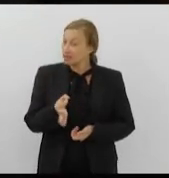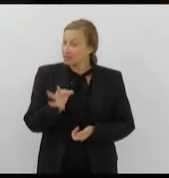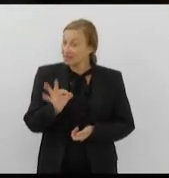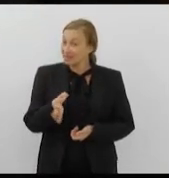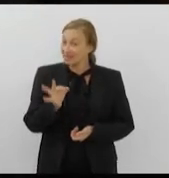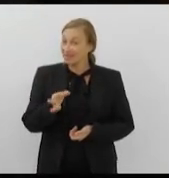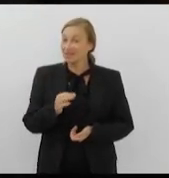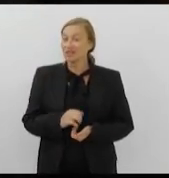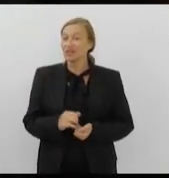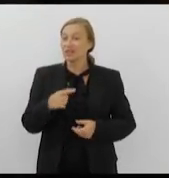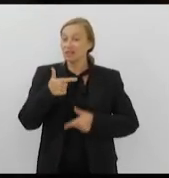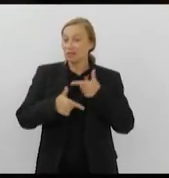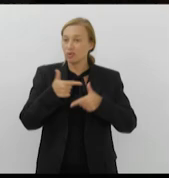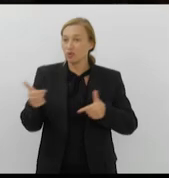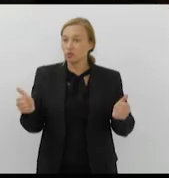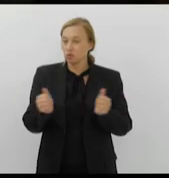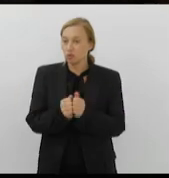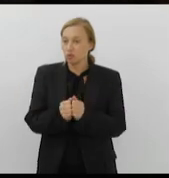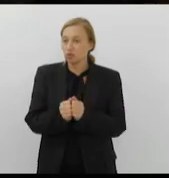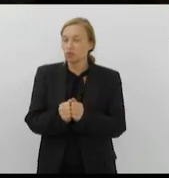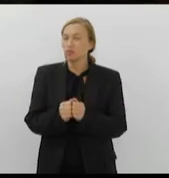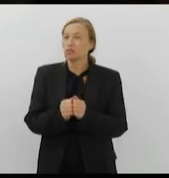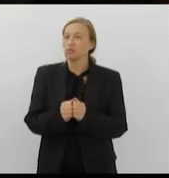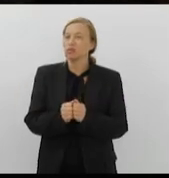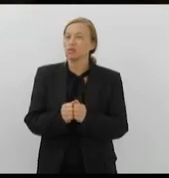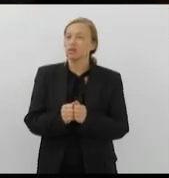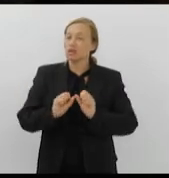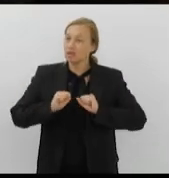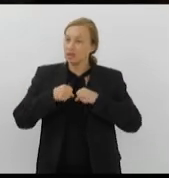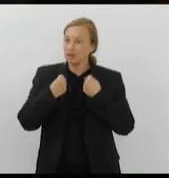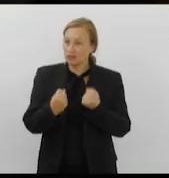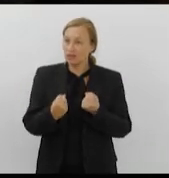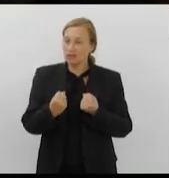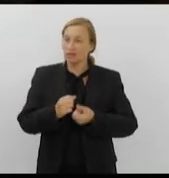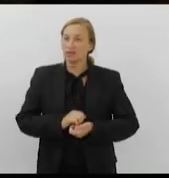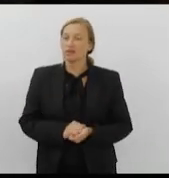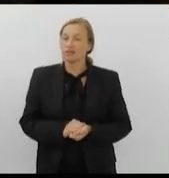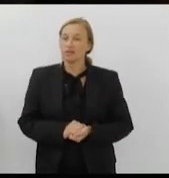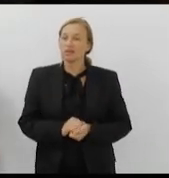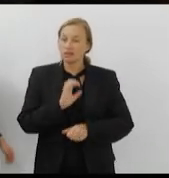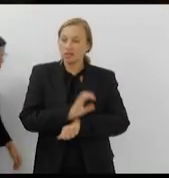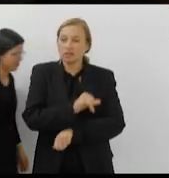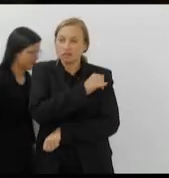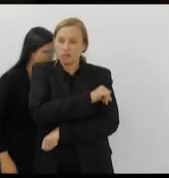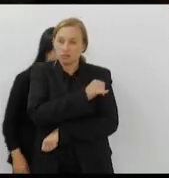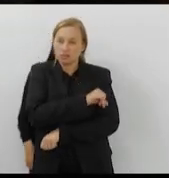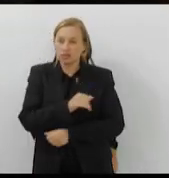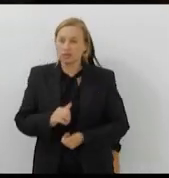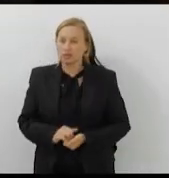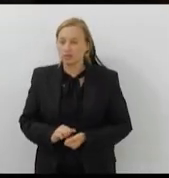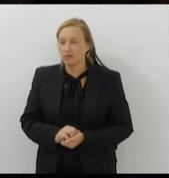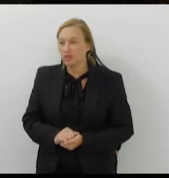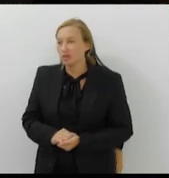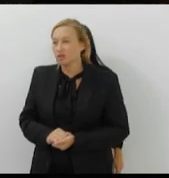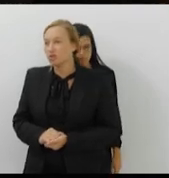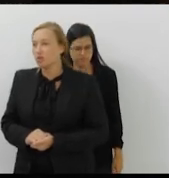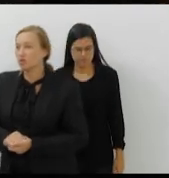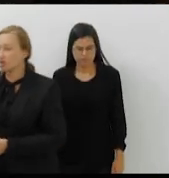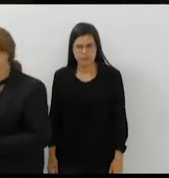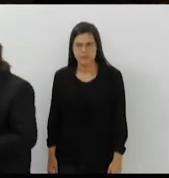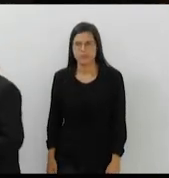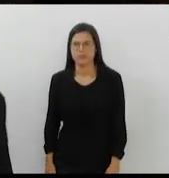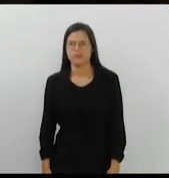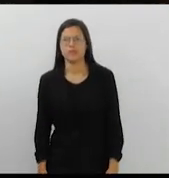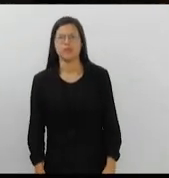estaremos trabalhando junto, unidos em defesa aí dos moradores do Estado do Rio de Janeiro, porque, como eu já disse, chegou a